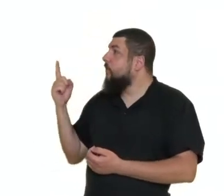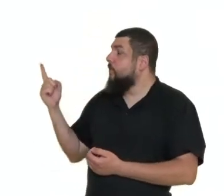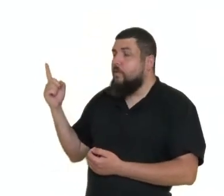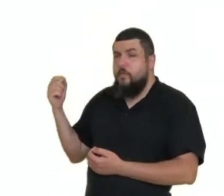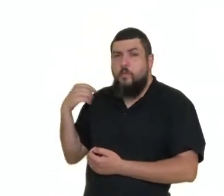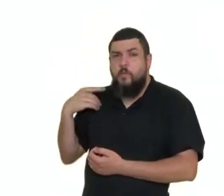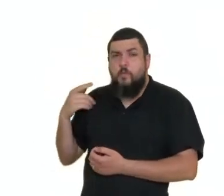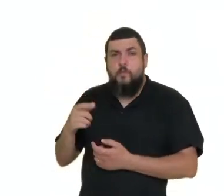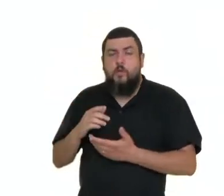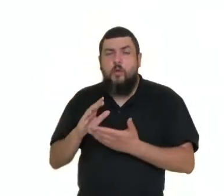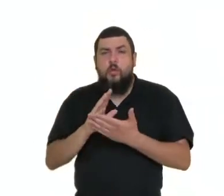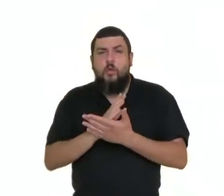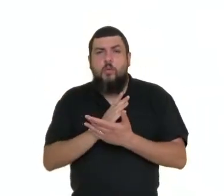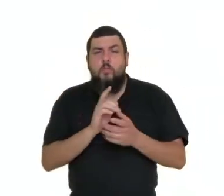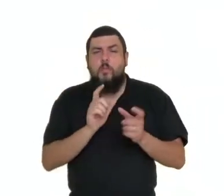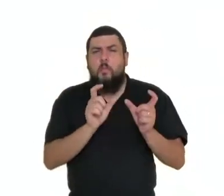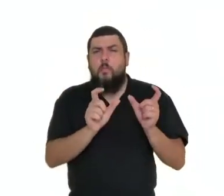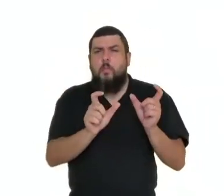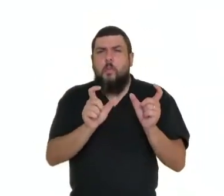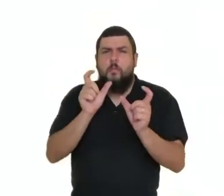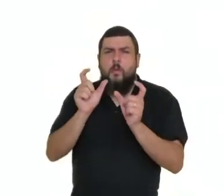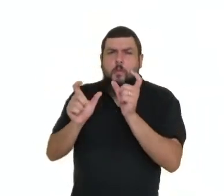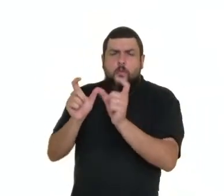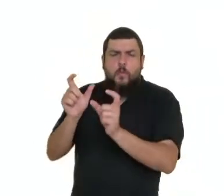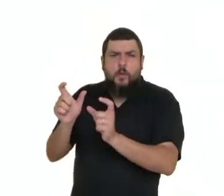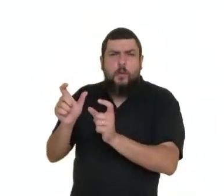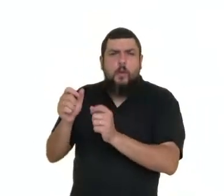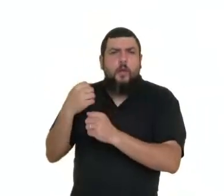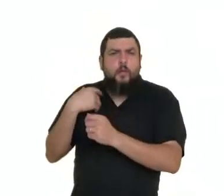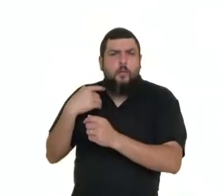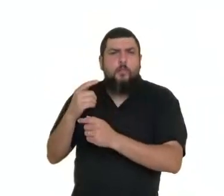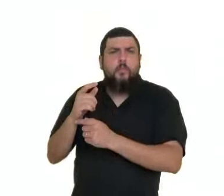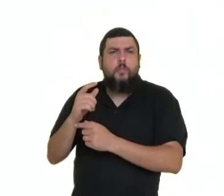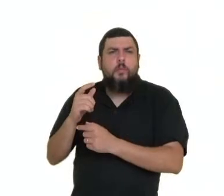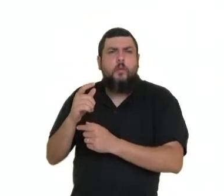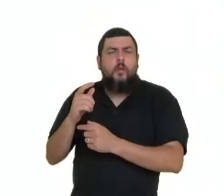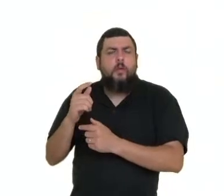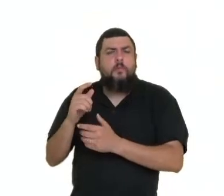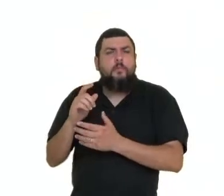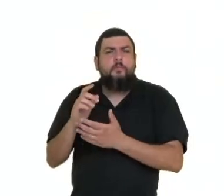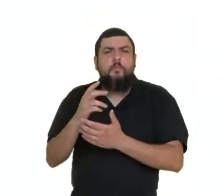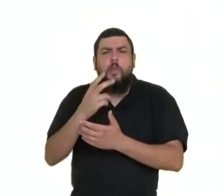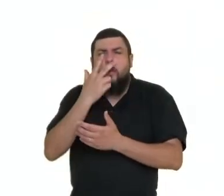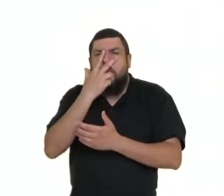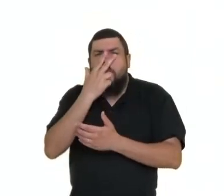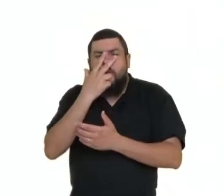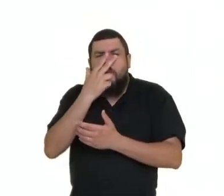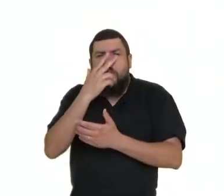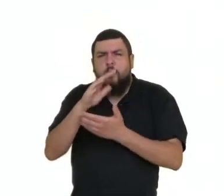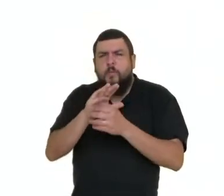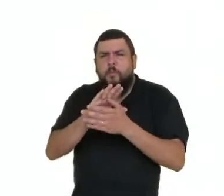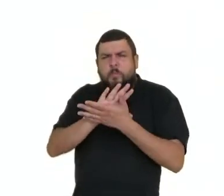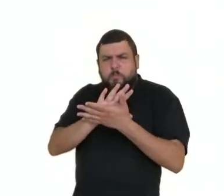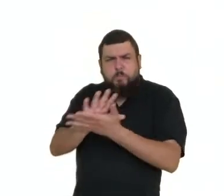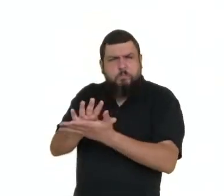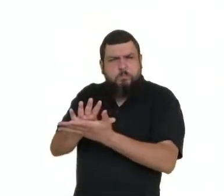molesta, fastidiosa, inoportuna, tá? Oteota, o